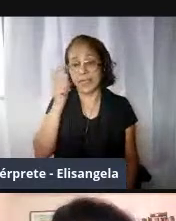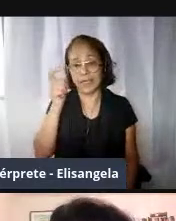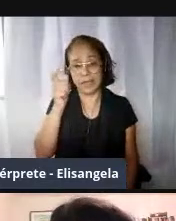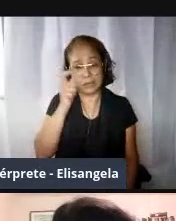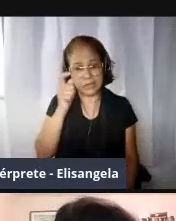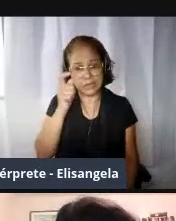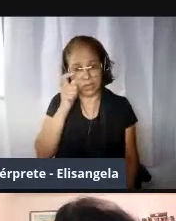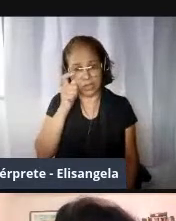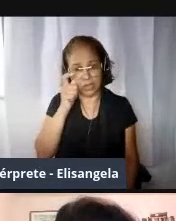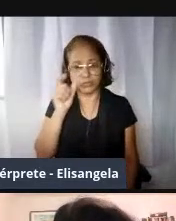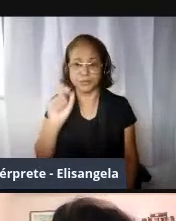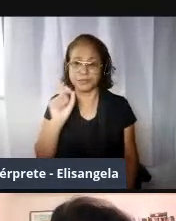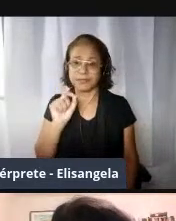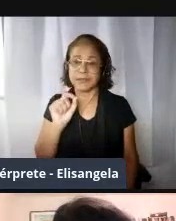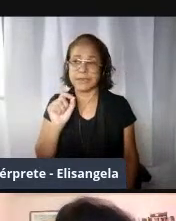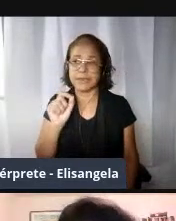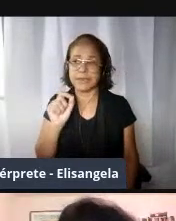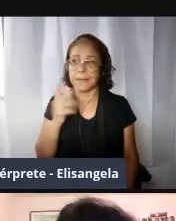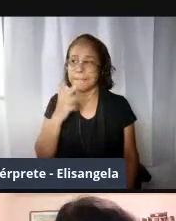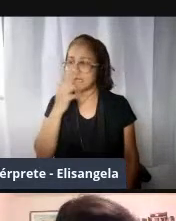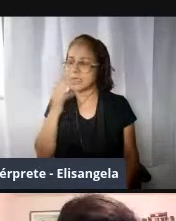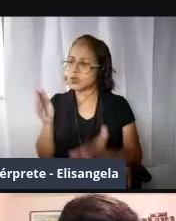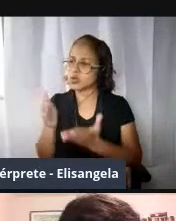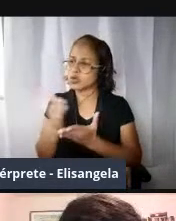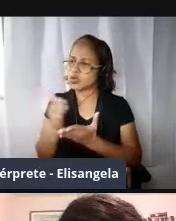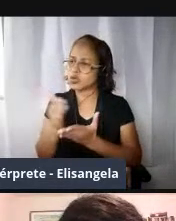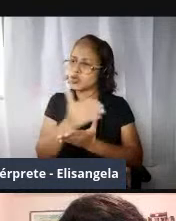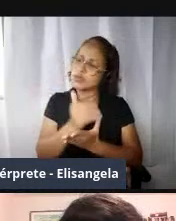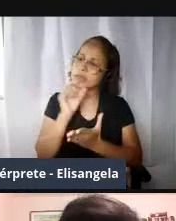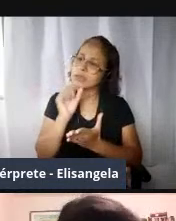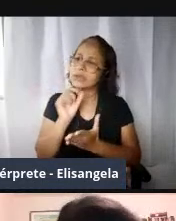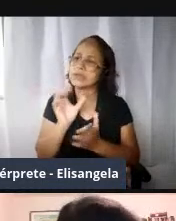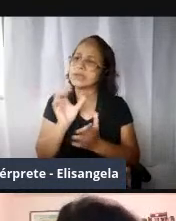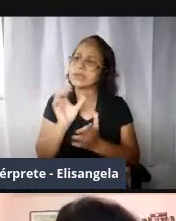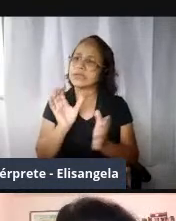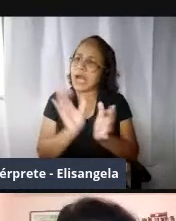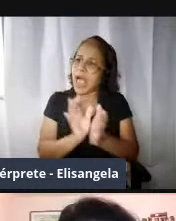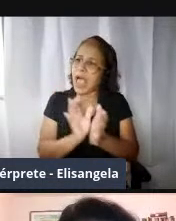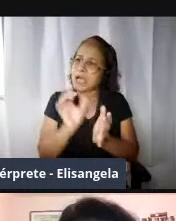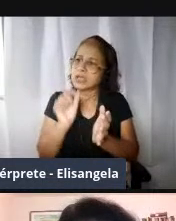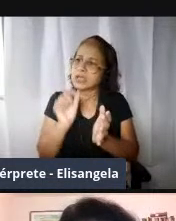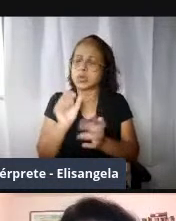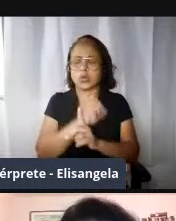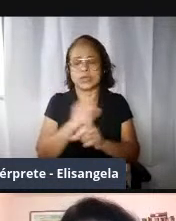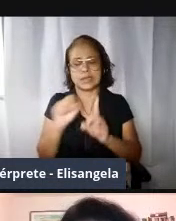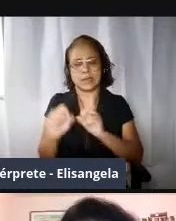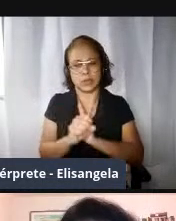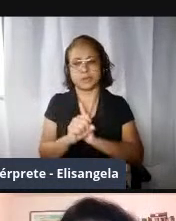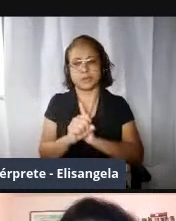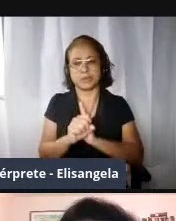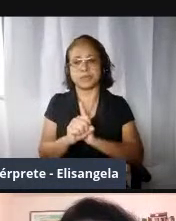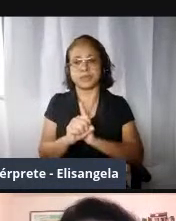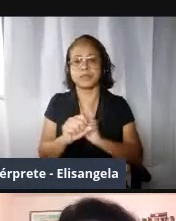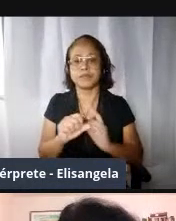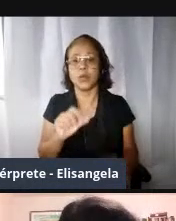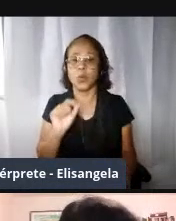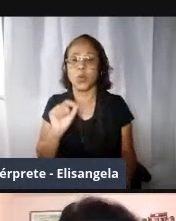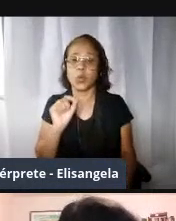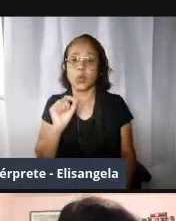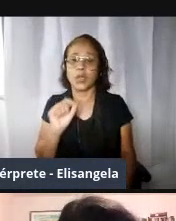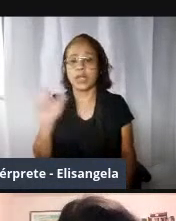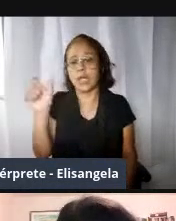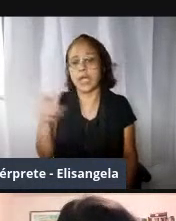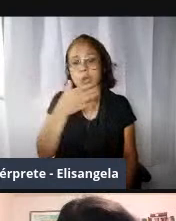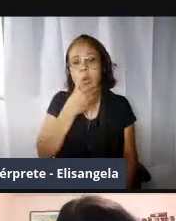de raça e de classe social, que é o contrário do Graciliano Lordão. Ele era filho de um